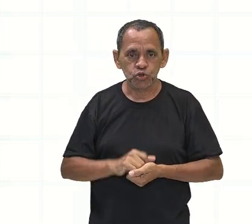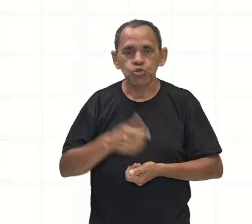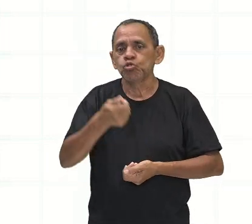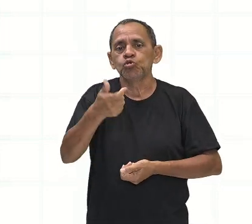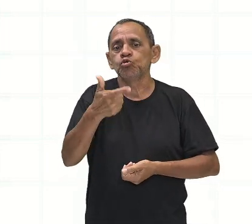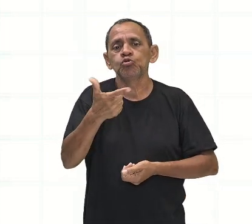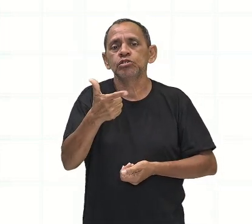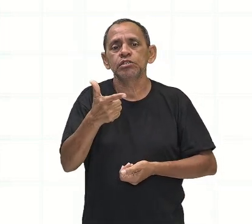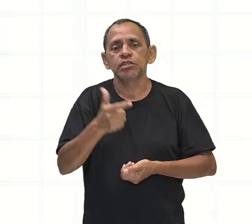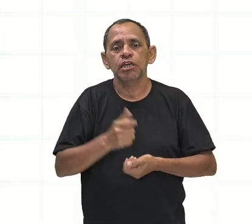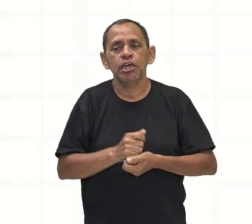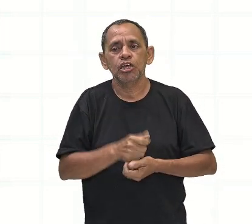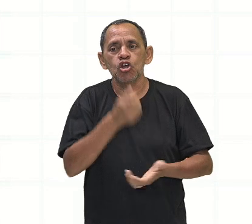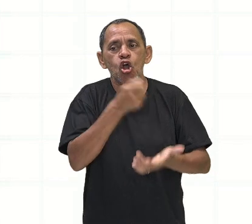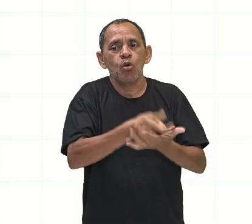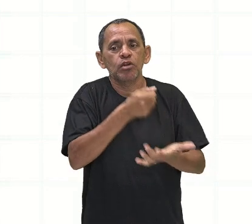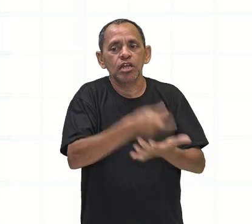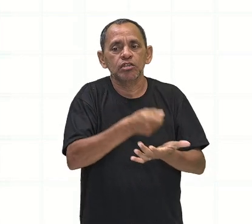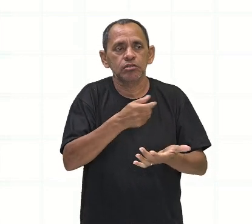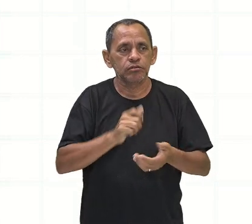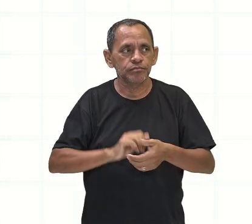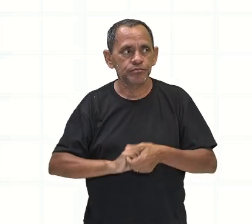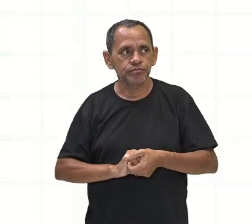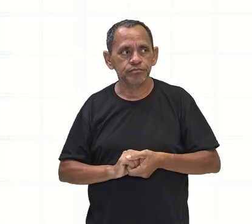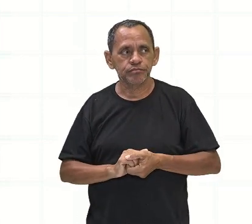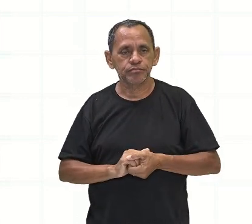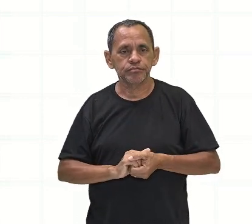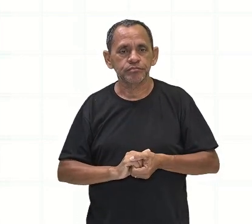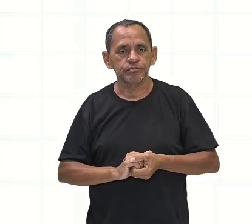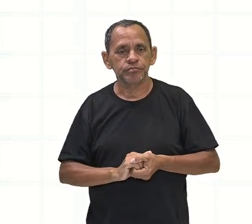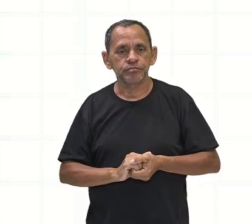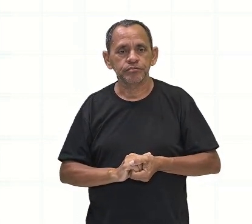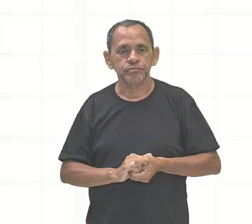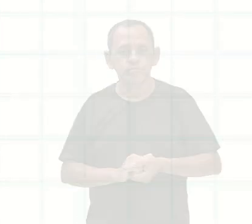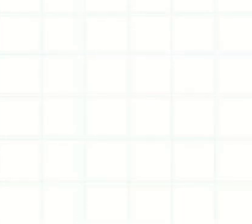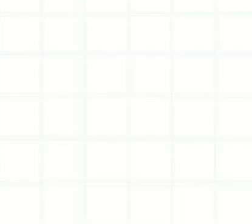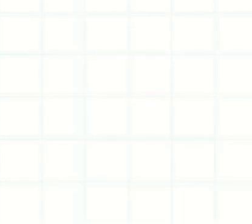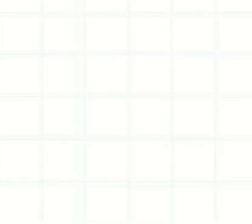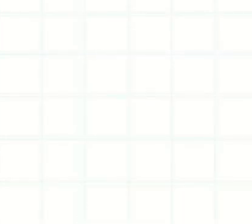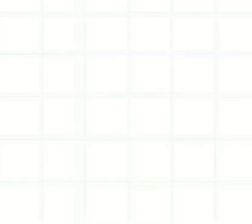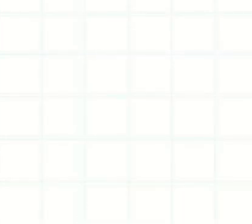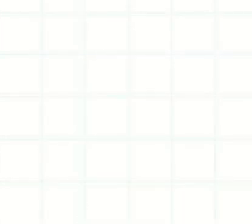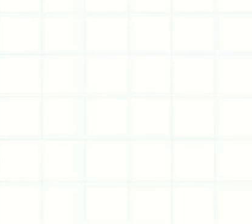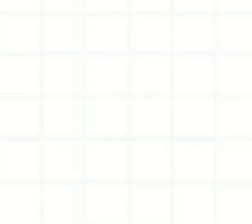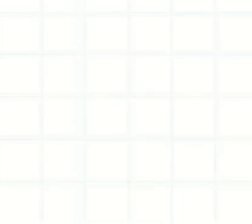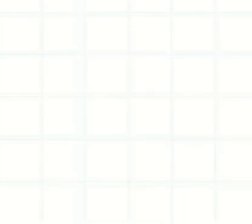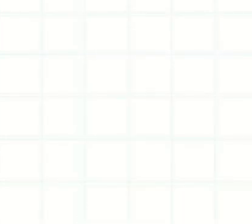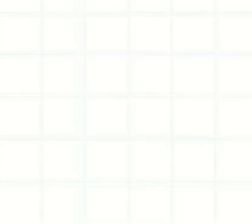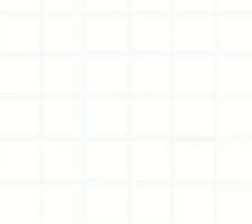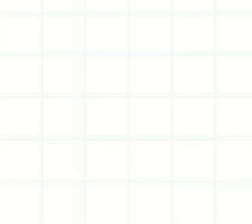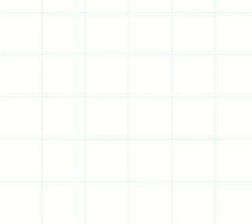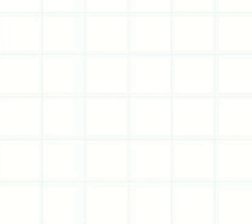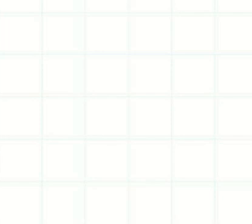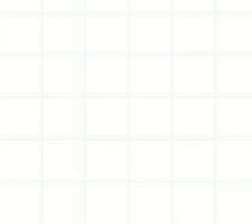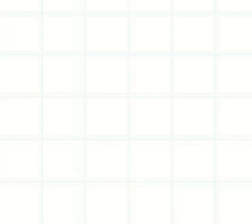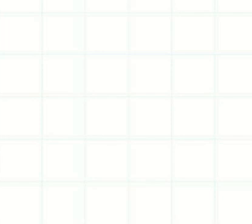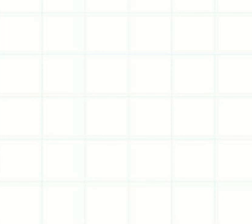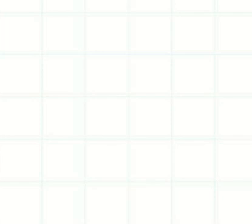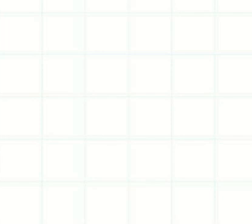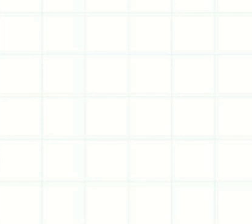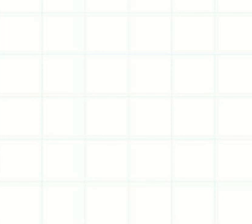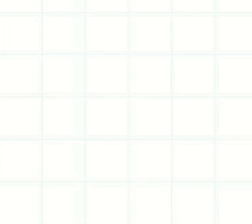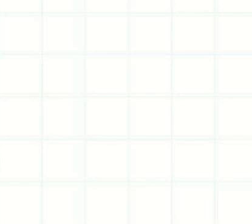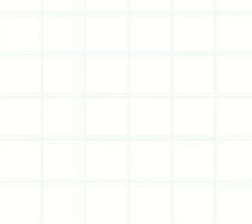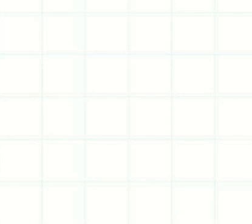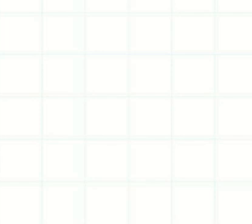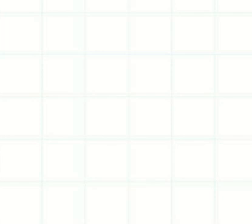obrigatoriedade, ele deixa essa autoridade um pouquinho de lado, né? E aí ele manifesta